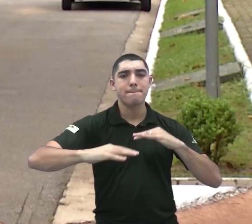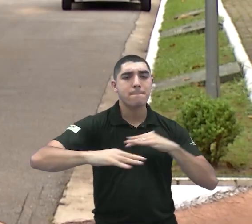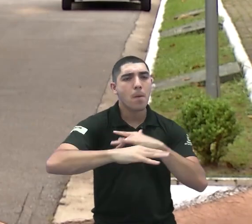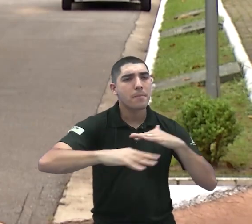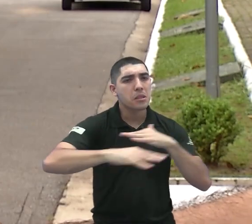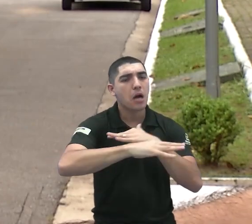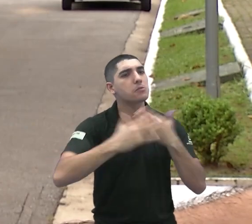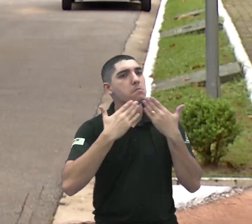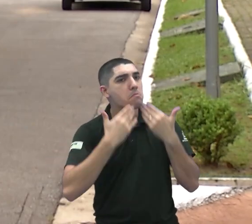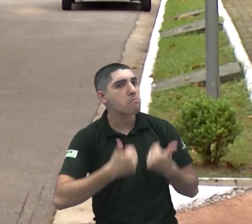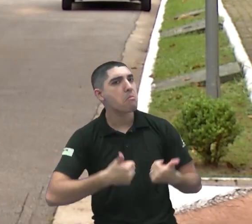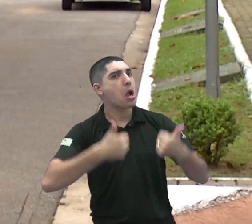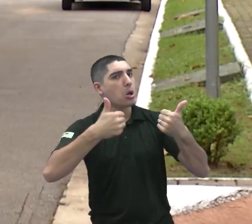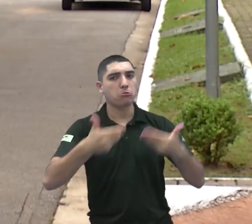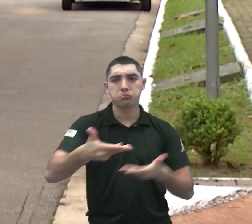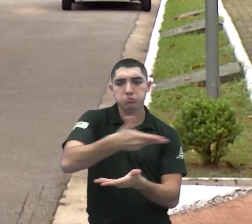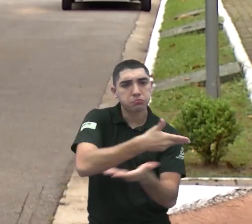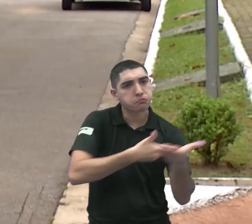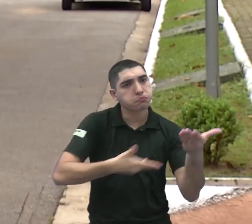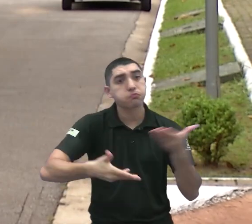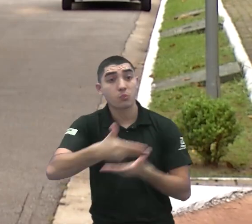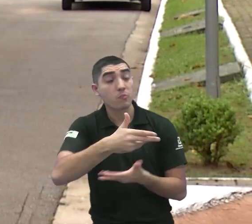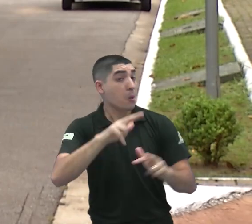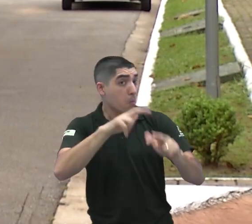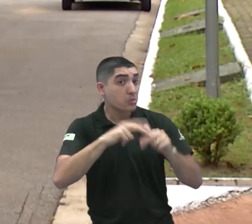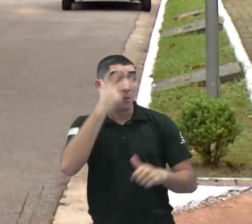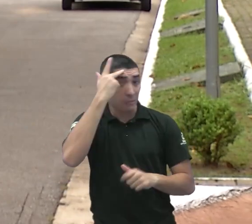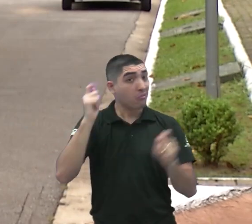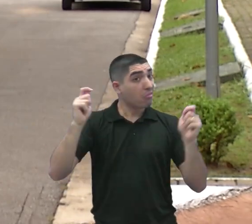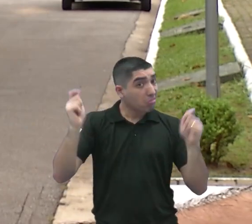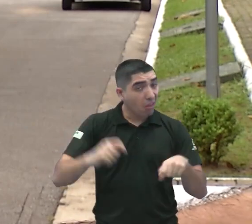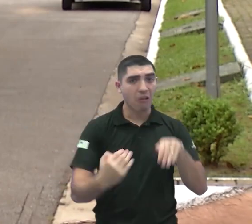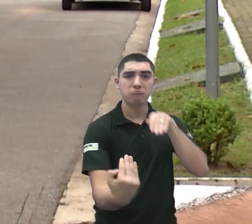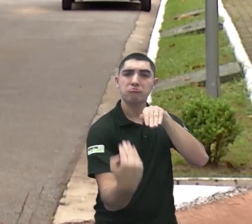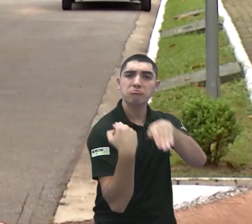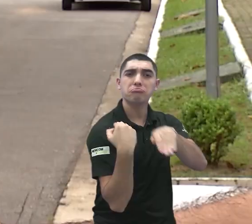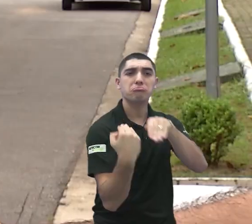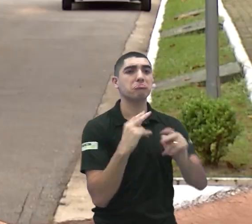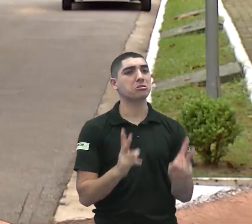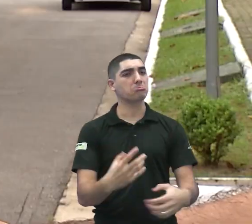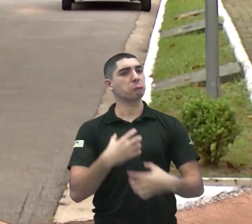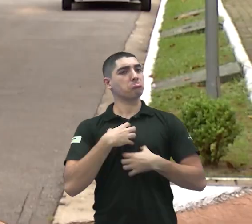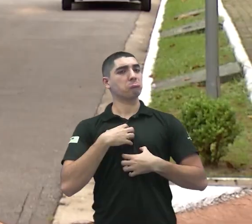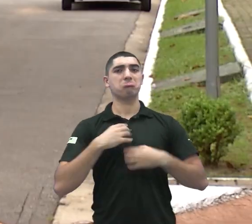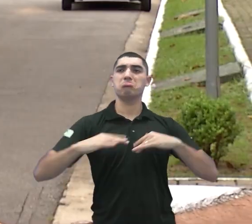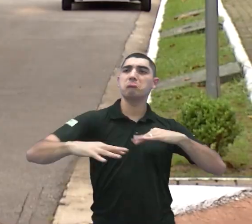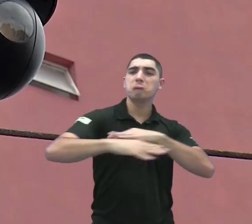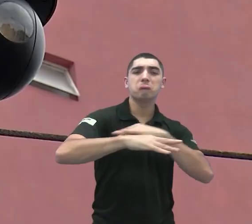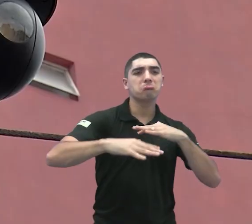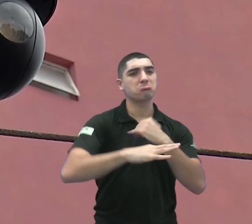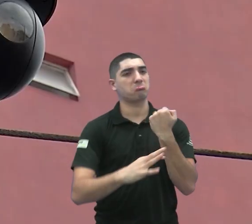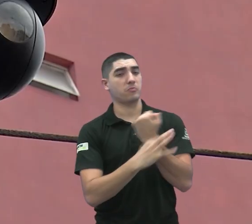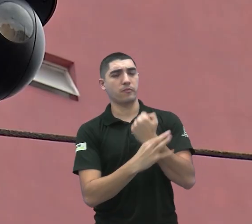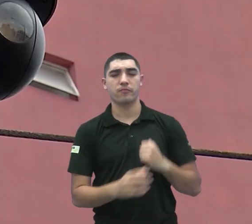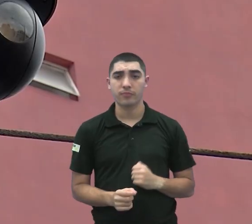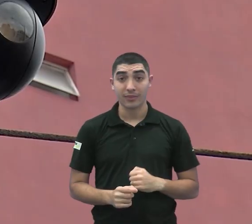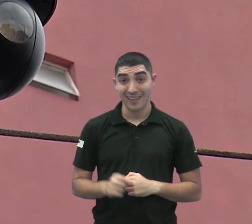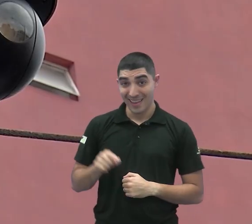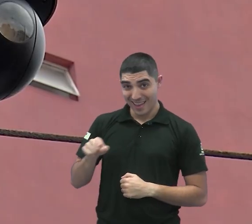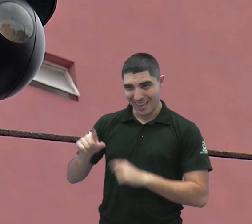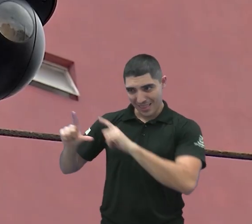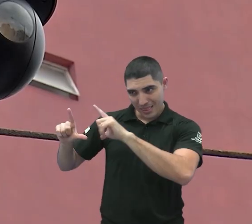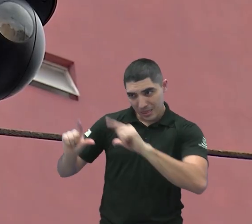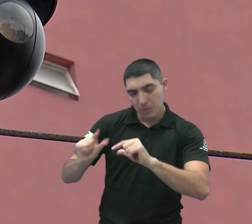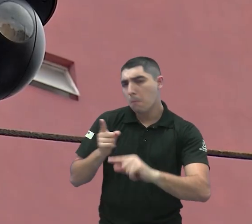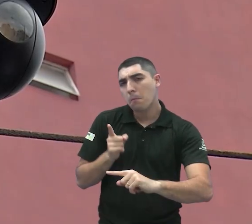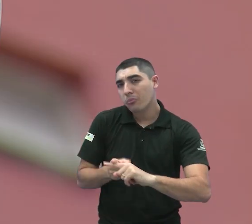tem uma mobilidade mais ágil e mais segura, né? Nesse deslocamento, o pessoal acaba indo e vindo com segurança. A queda nos índices